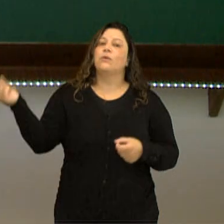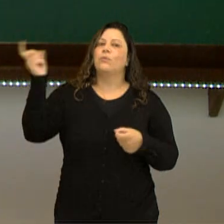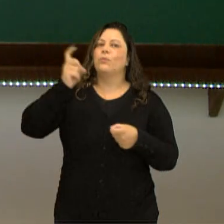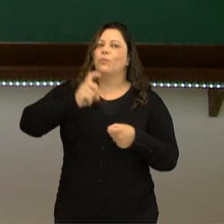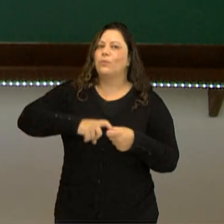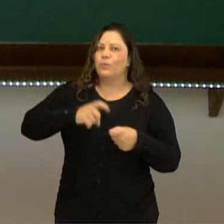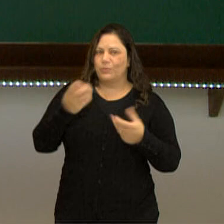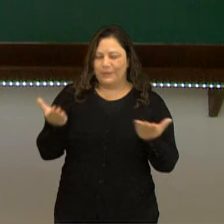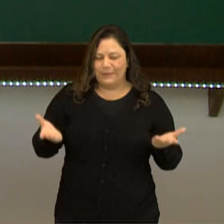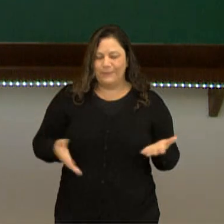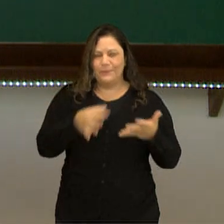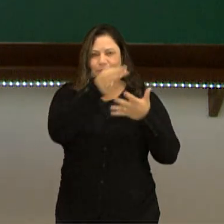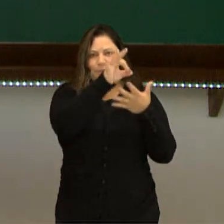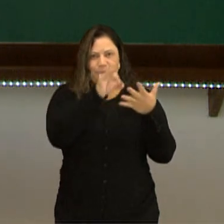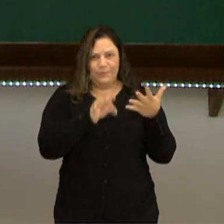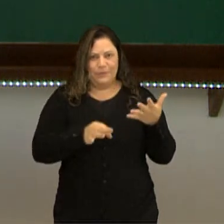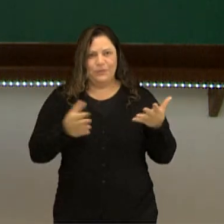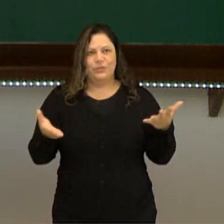Voltamos, vamos para a correção.